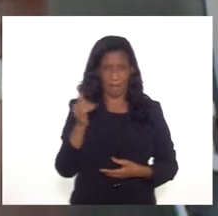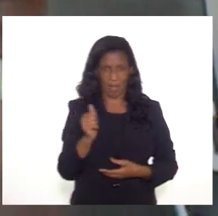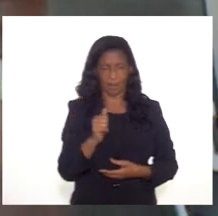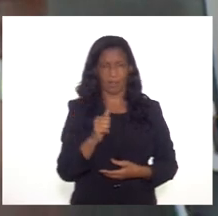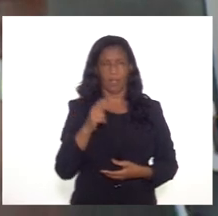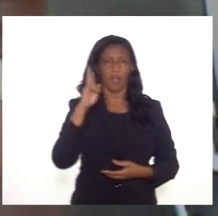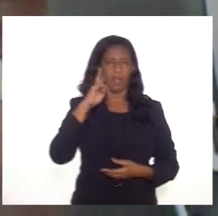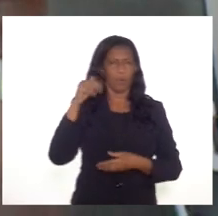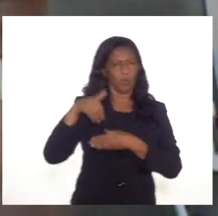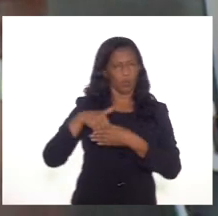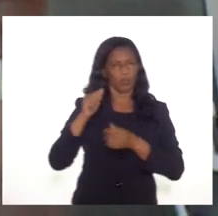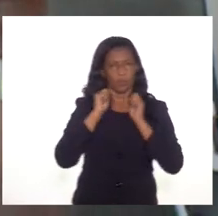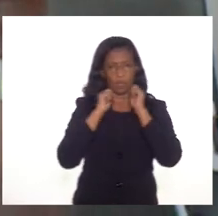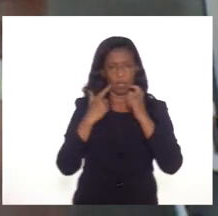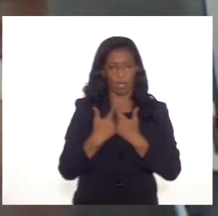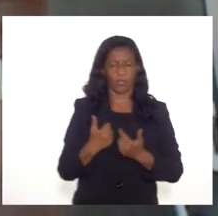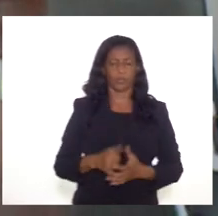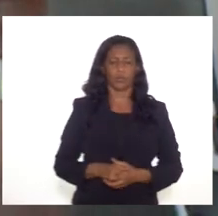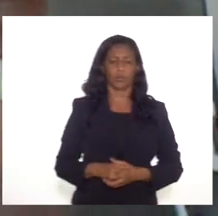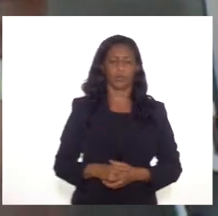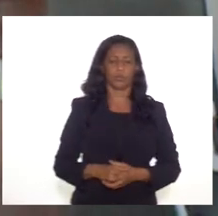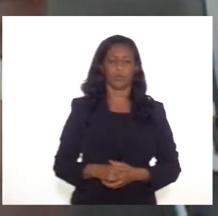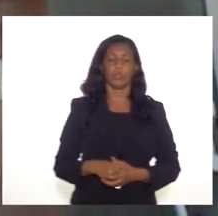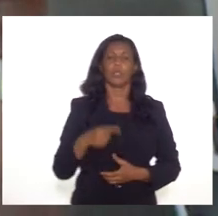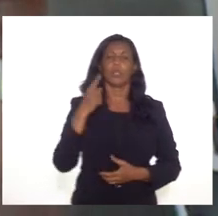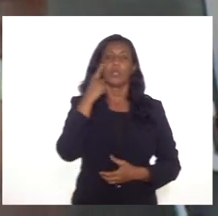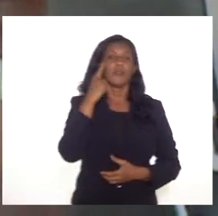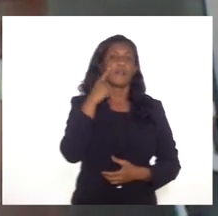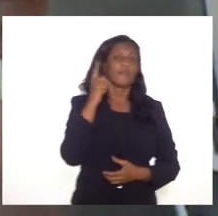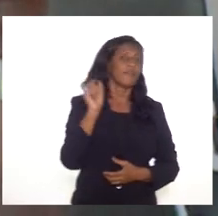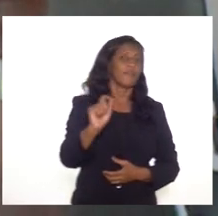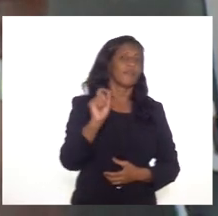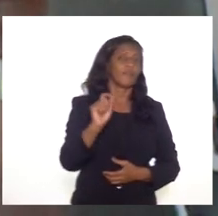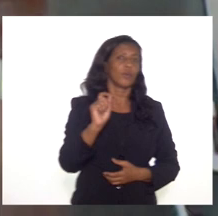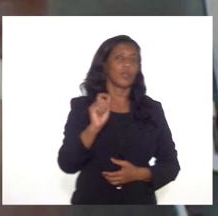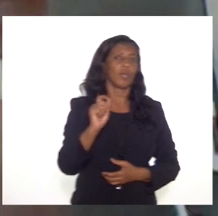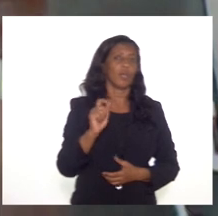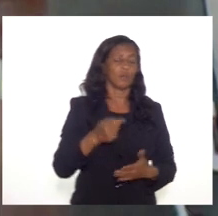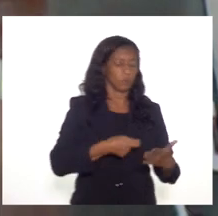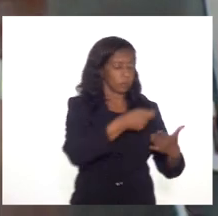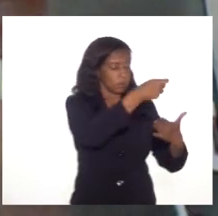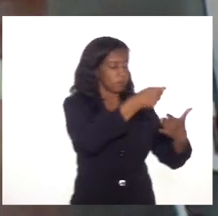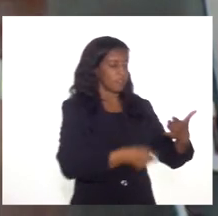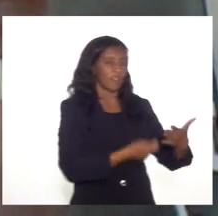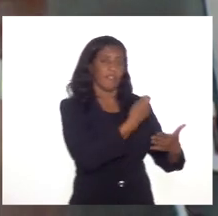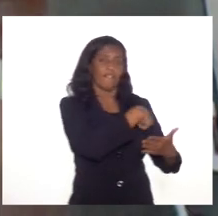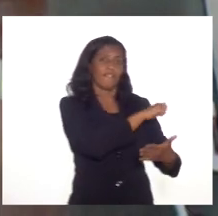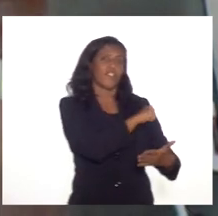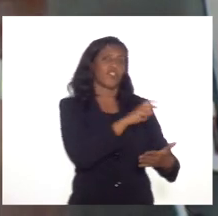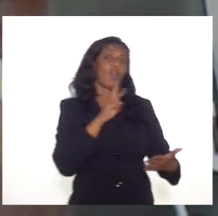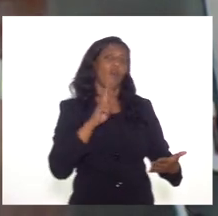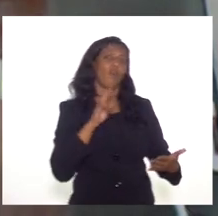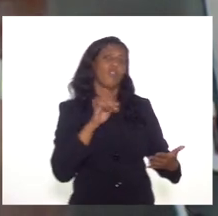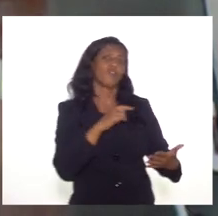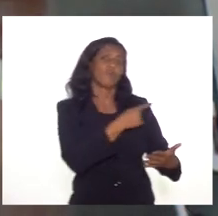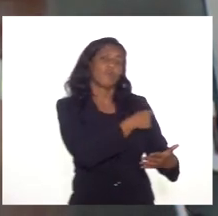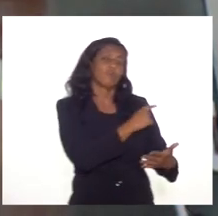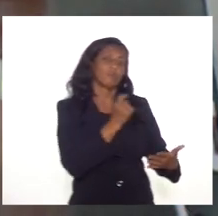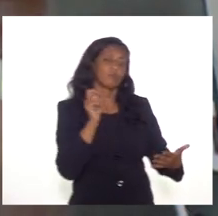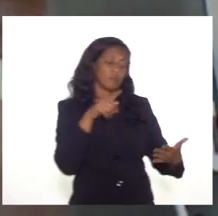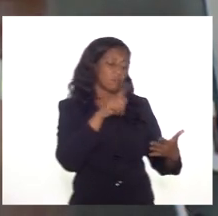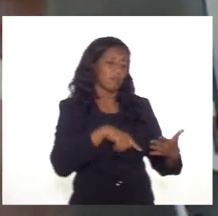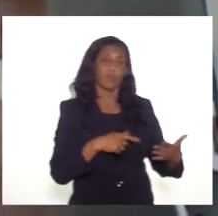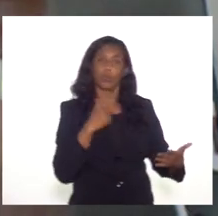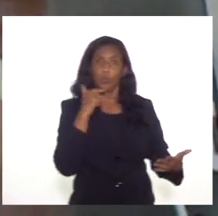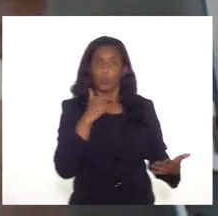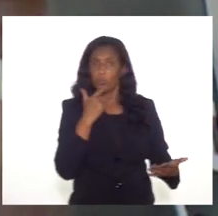que nós votamos na LERJ? Uma delas que nós queríamos era rever todos os incentivos fiscais, e isso nós não conseguimos, nós